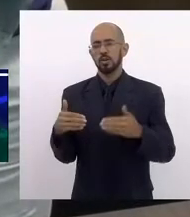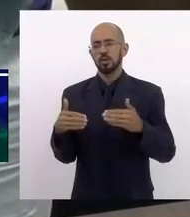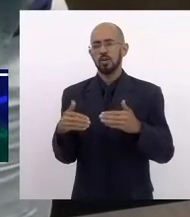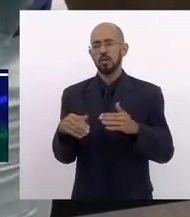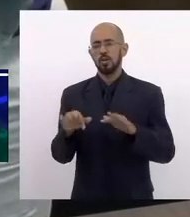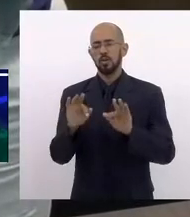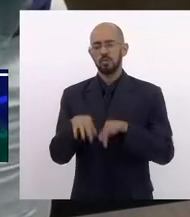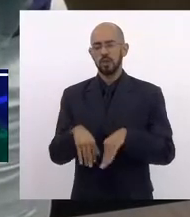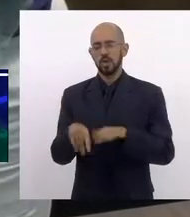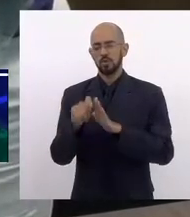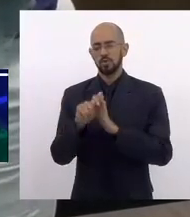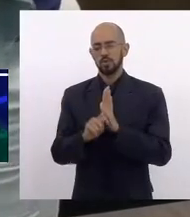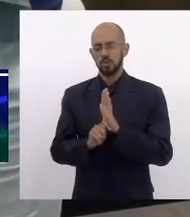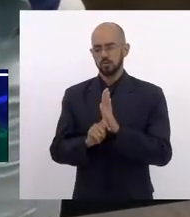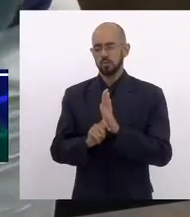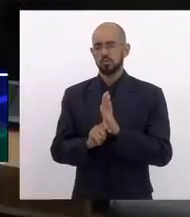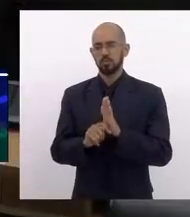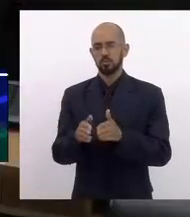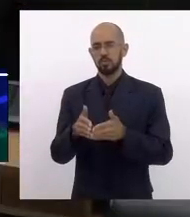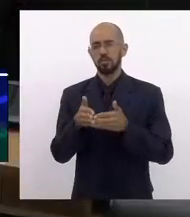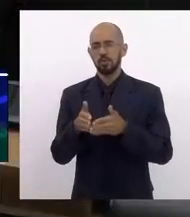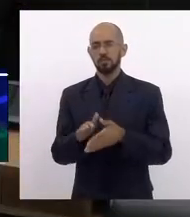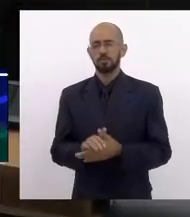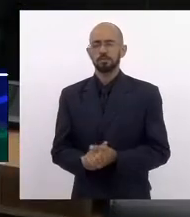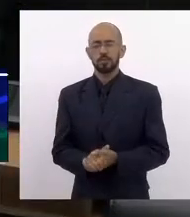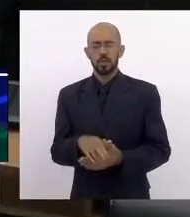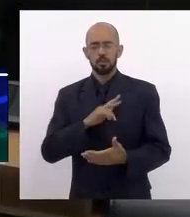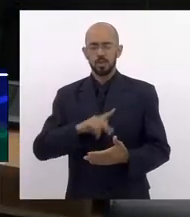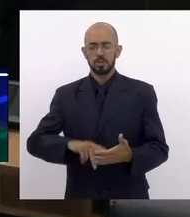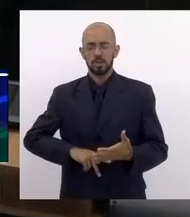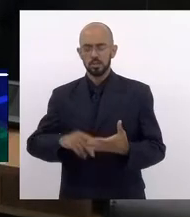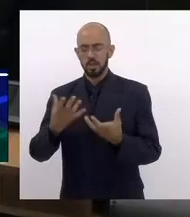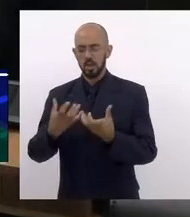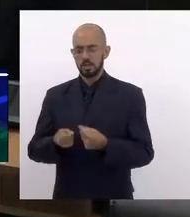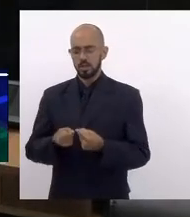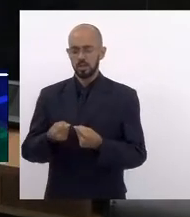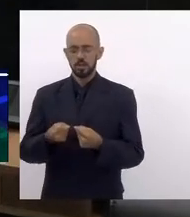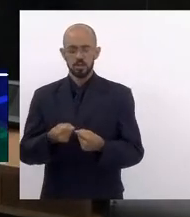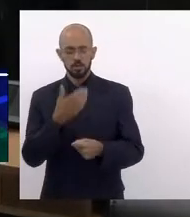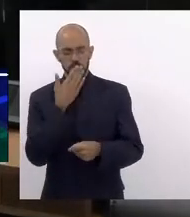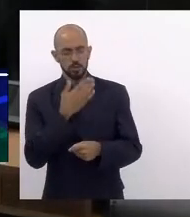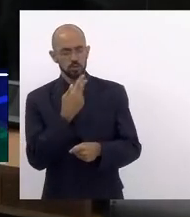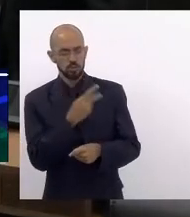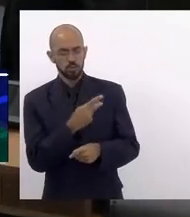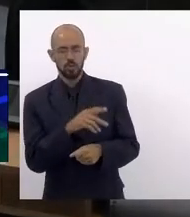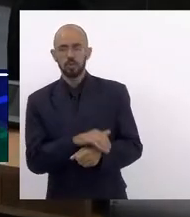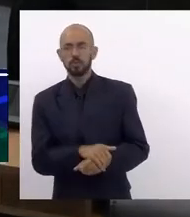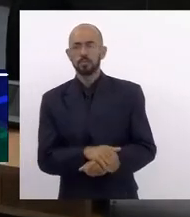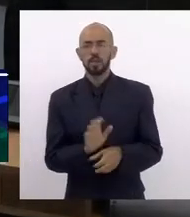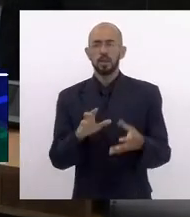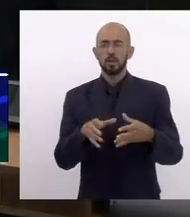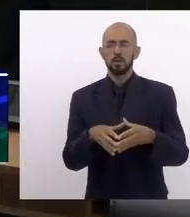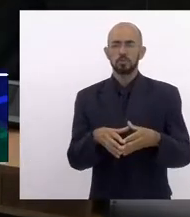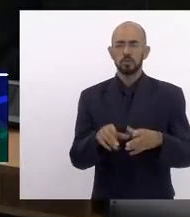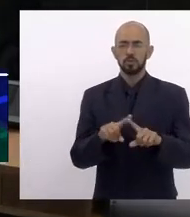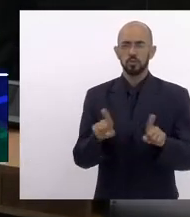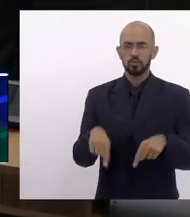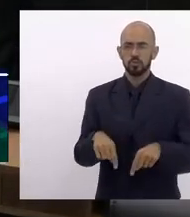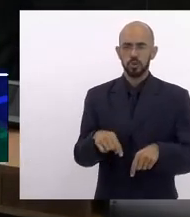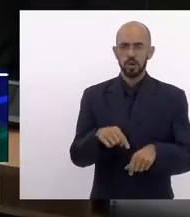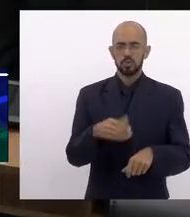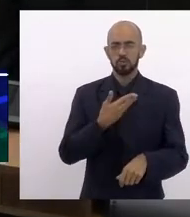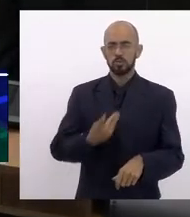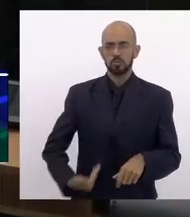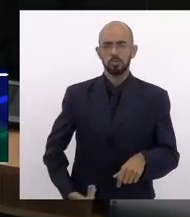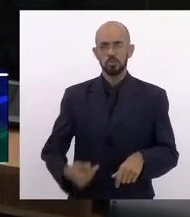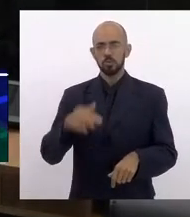conforme a final de redação. Presidente, defere o pedido de Vossa Excelência. Pela Comissão de Servidores Públicos, deputado Flávio